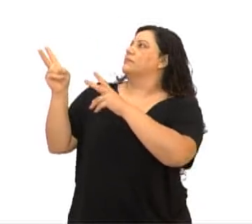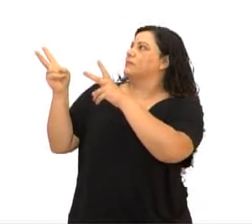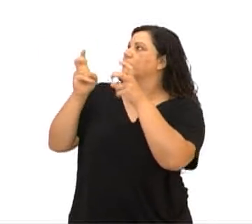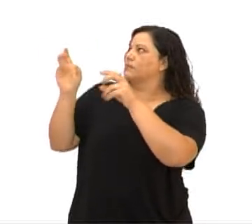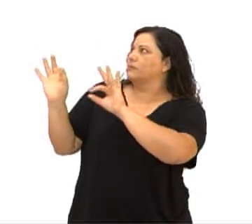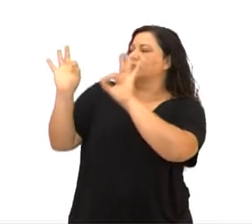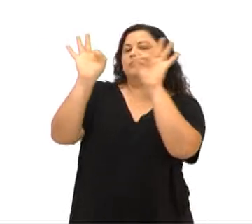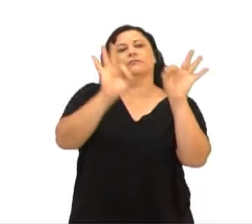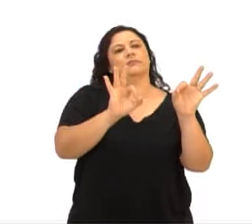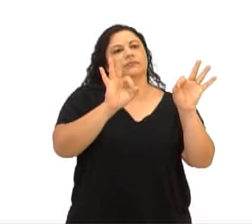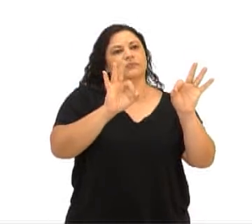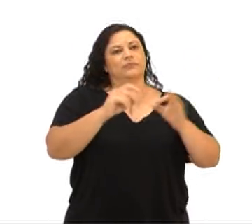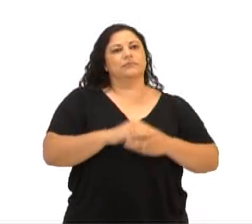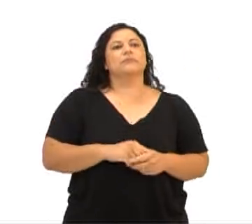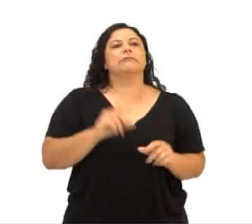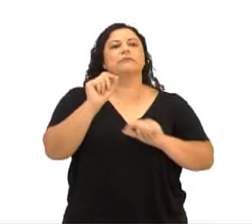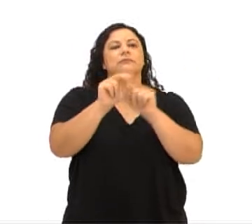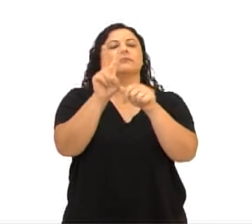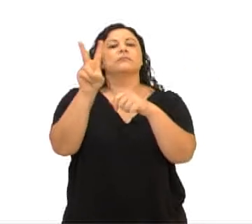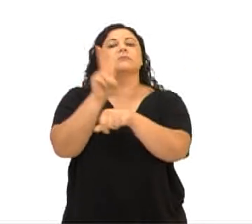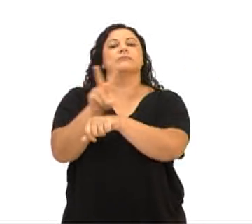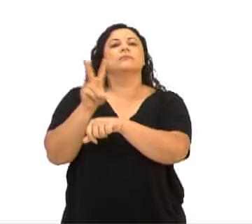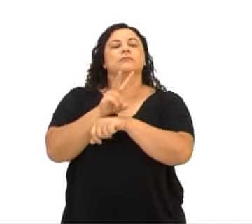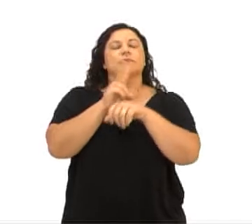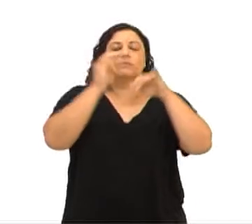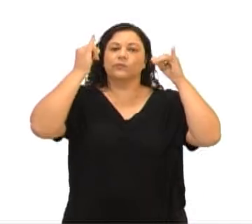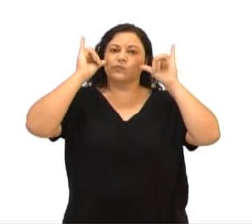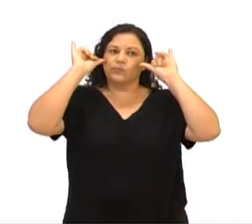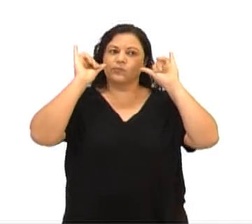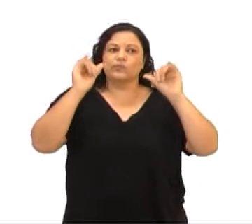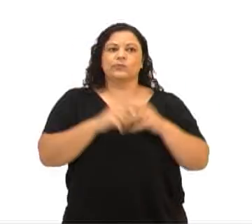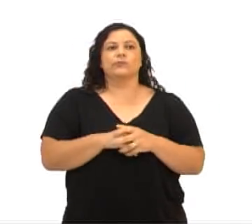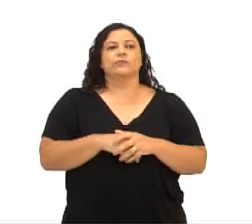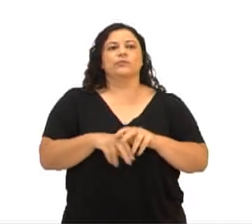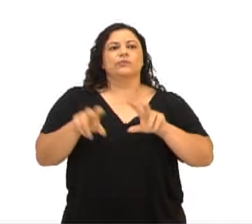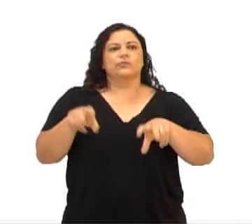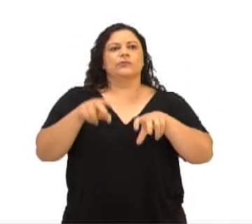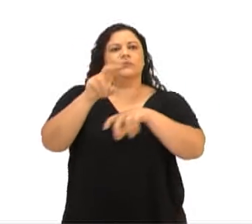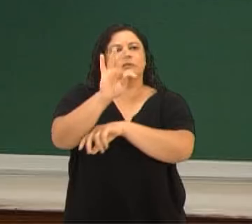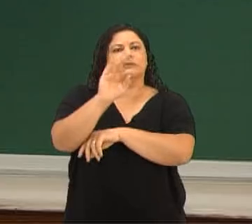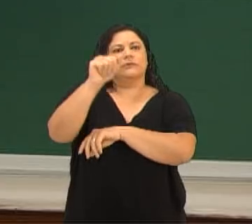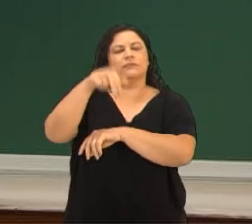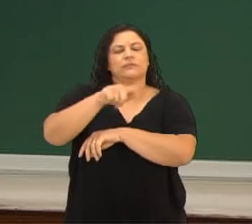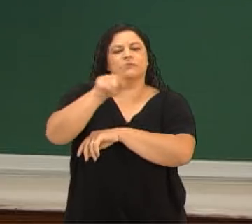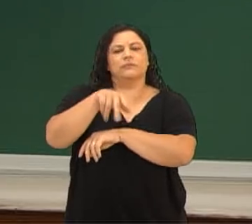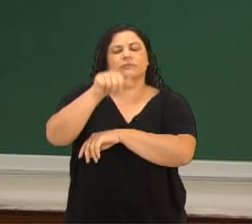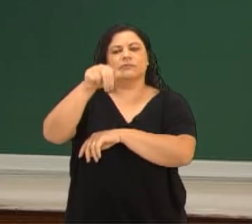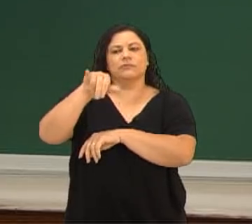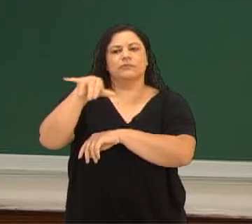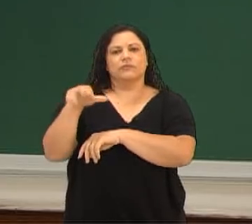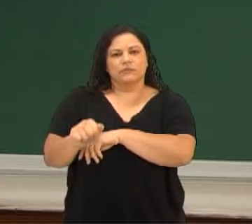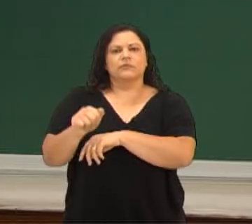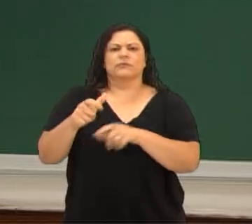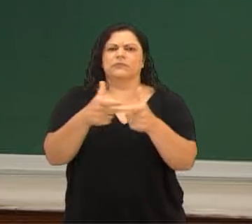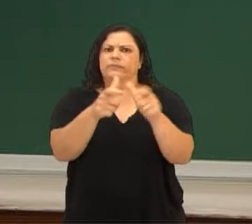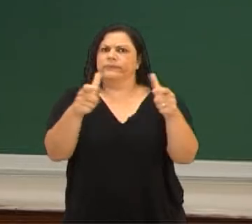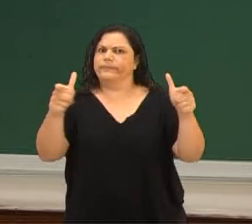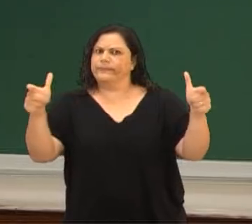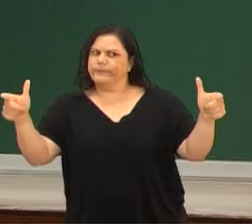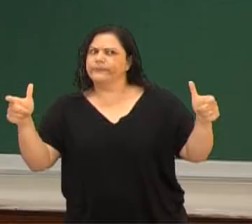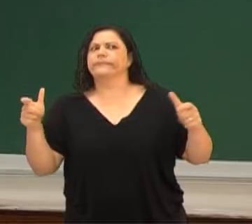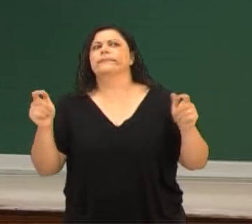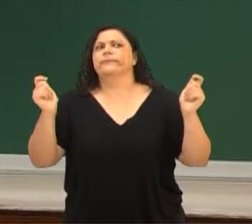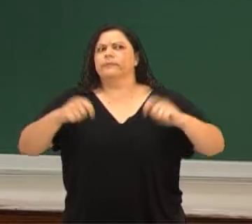um pastor de gado leva seus animais à Tanzânia. A Tanzânia está crescendo 6% ao ano, com extrativismo mineral,